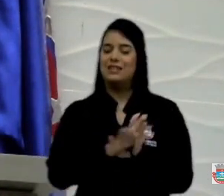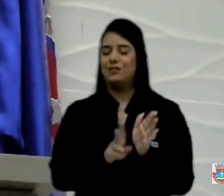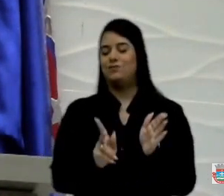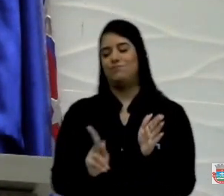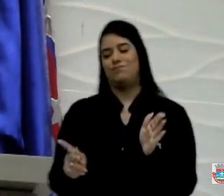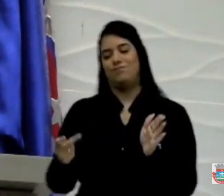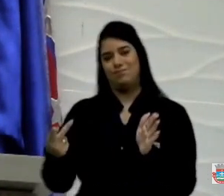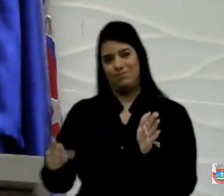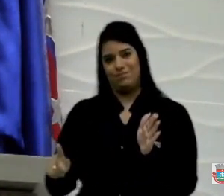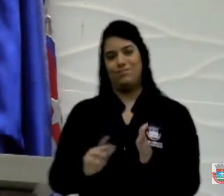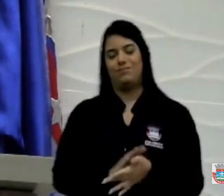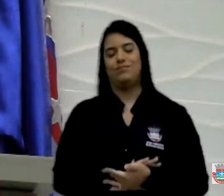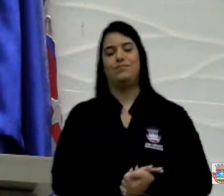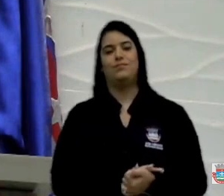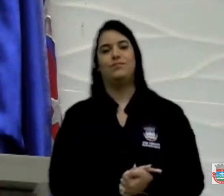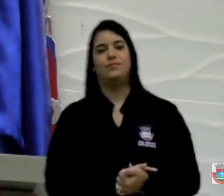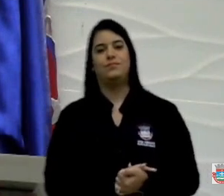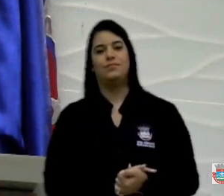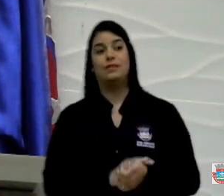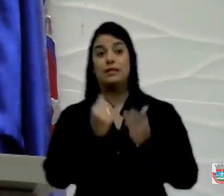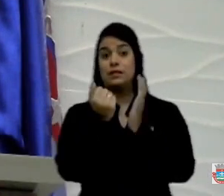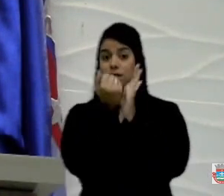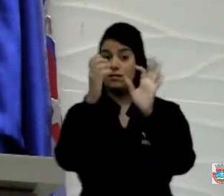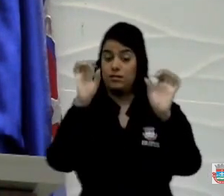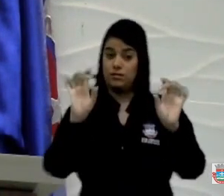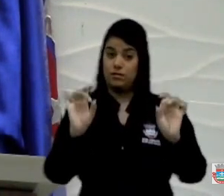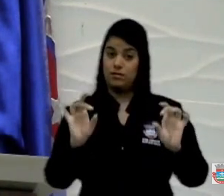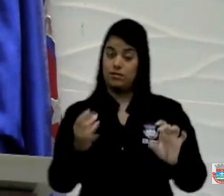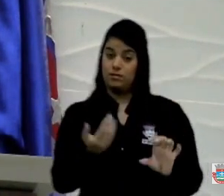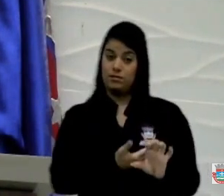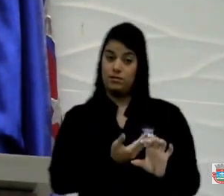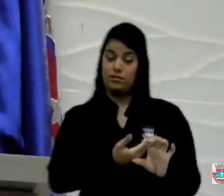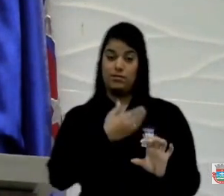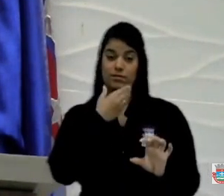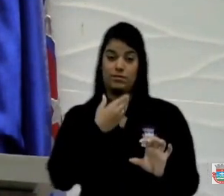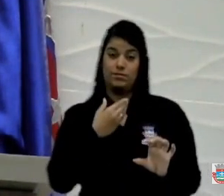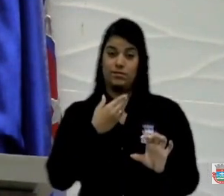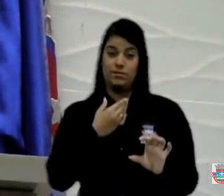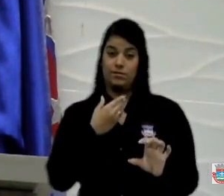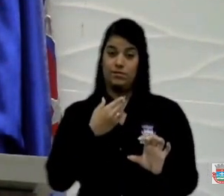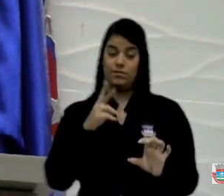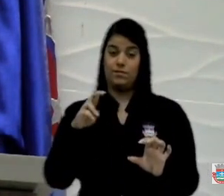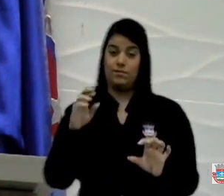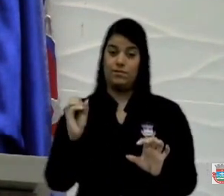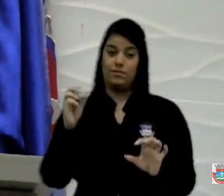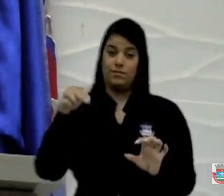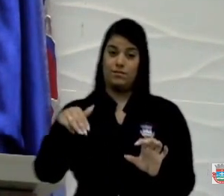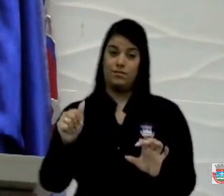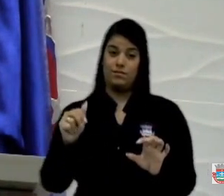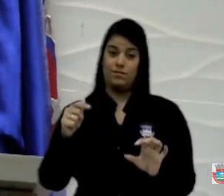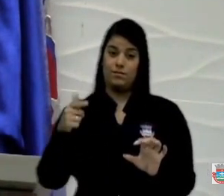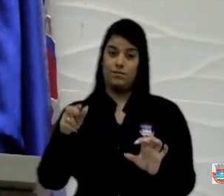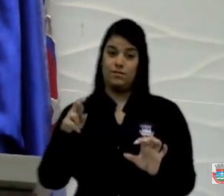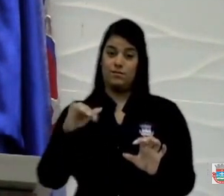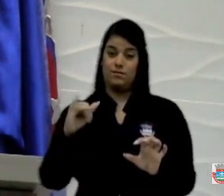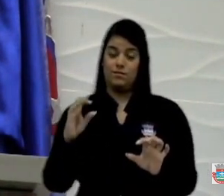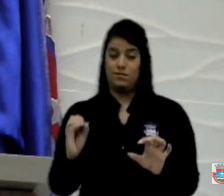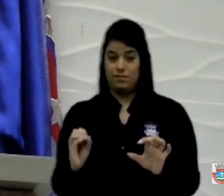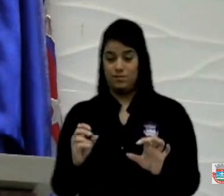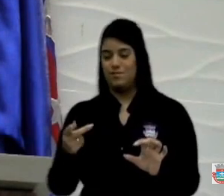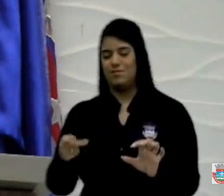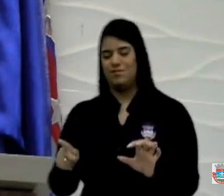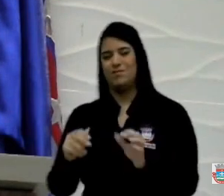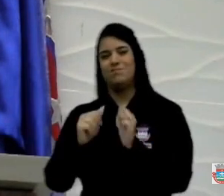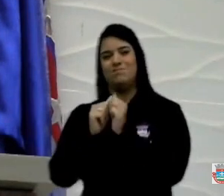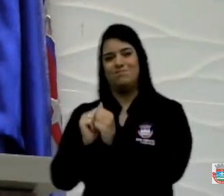comunidade. Quero fazer um registro especial para o meu amigo lá da Vila do Espírito Santo, Romário. Na ocasião, estive lá com